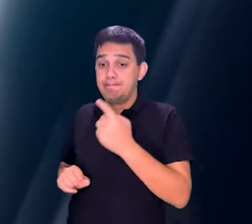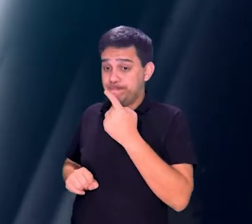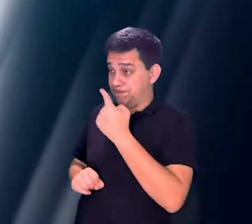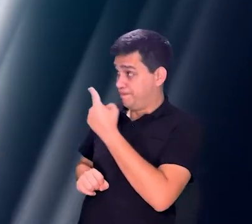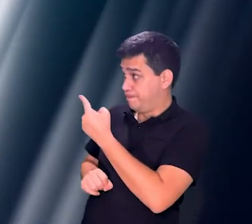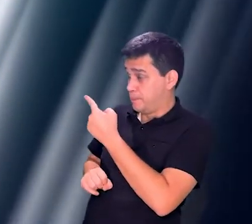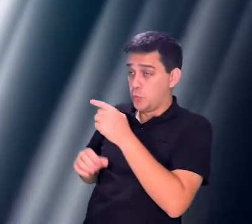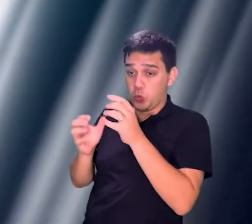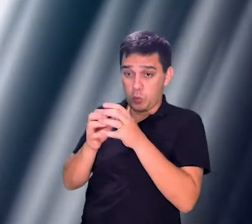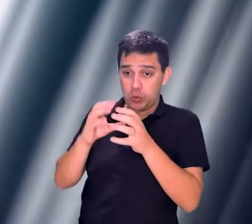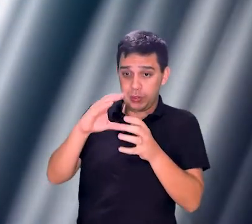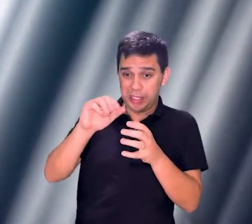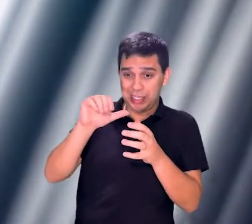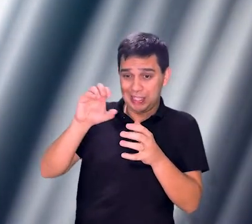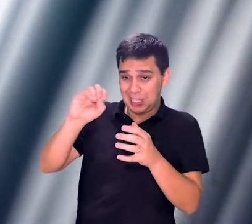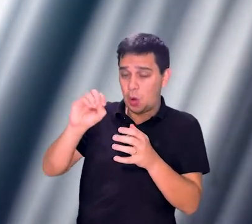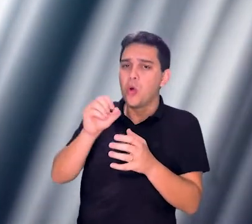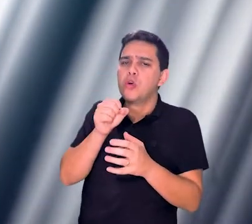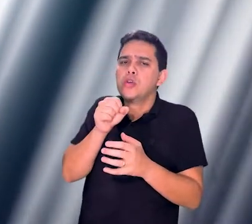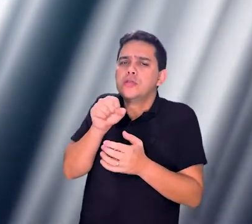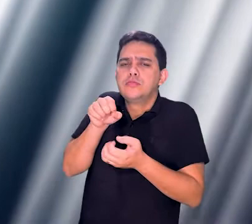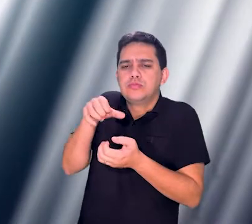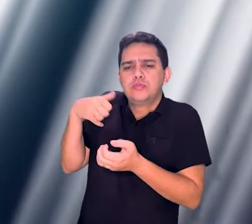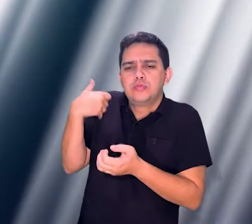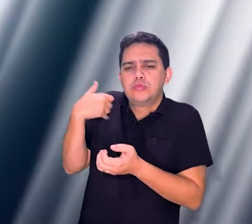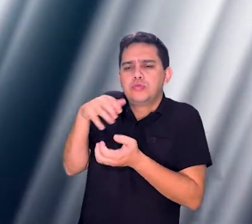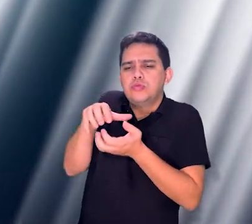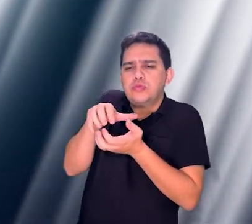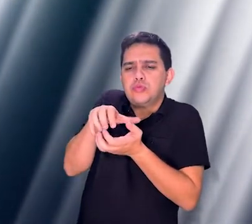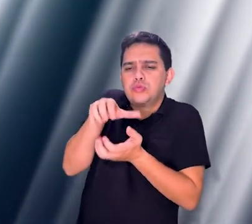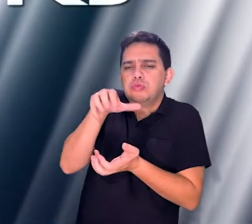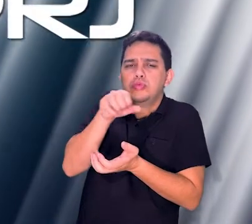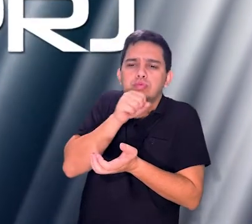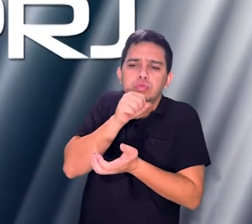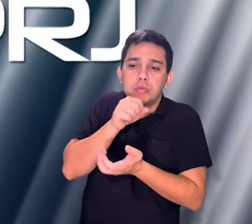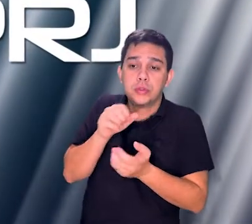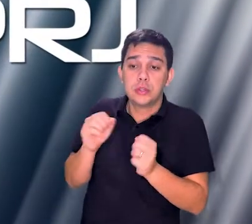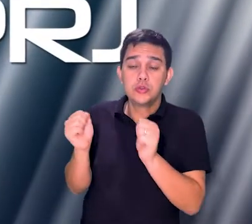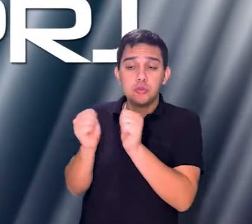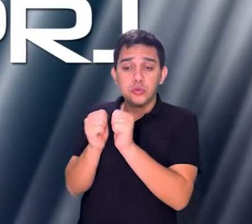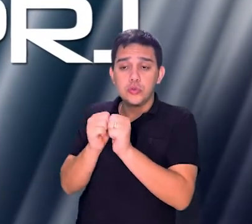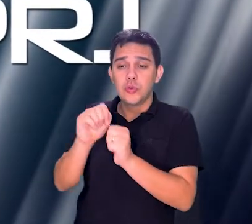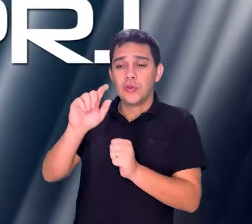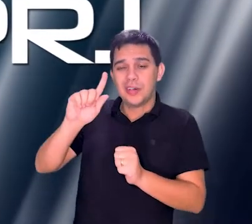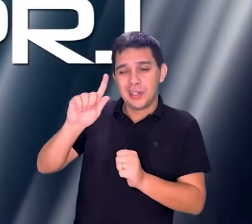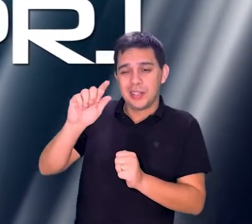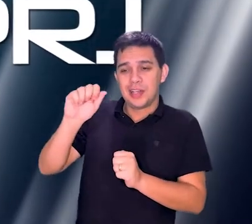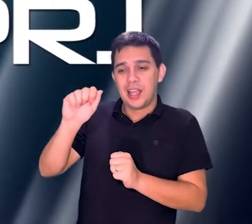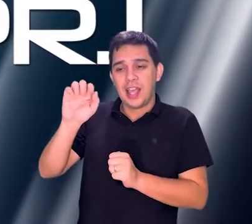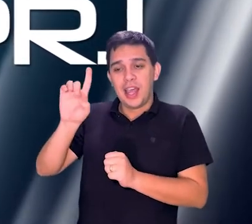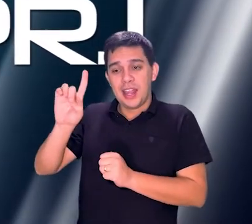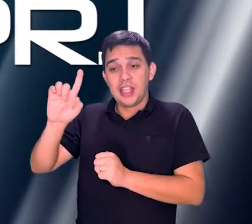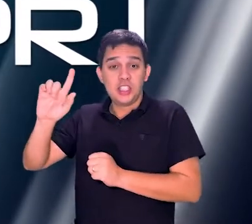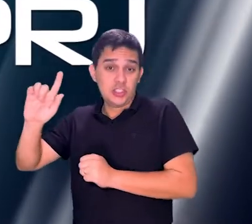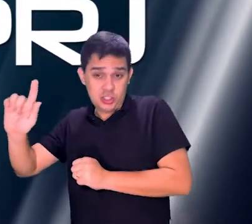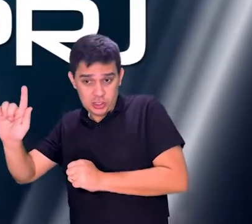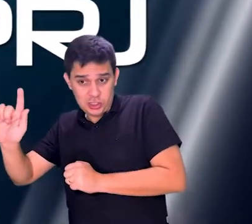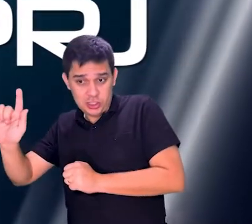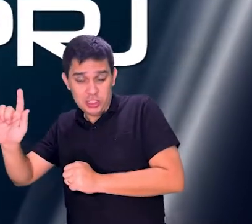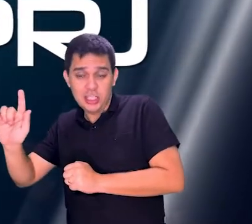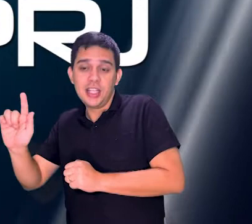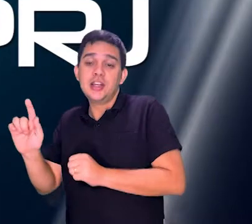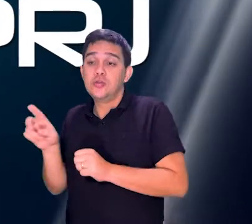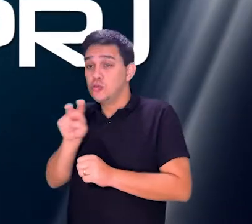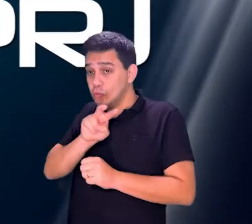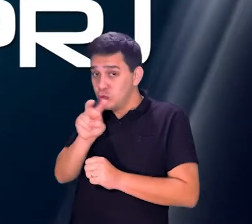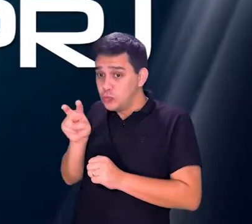de Proteção ao Idoso, CAU Idoso MPRJ, em conjunto com a Gerência de Análises, Diagnósticos e